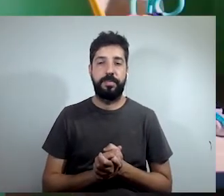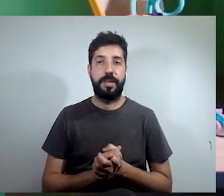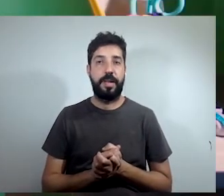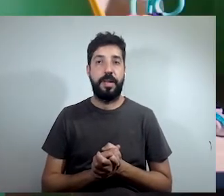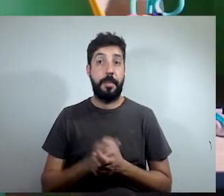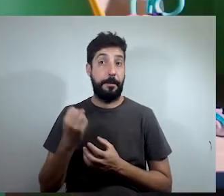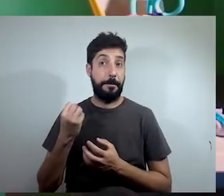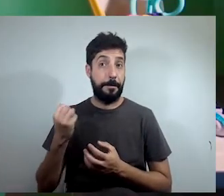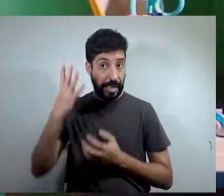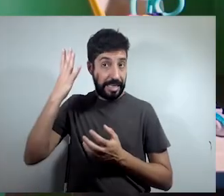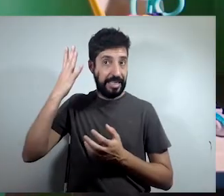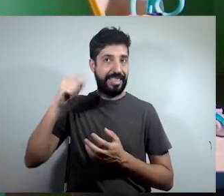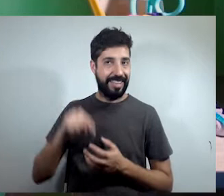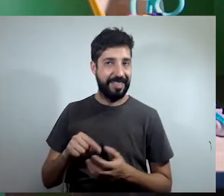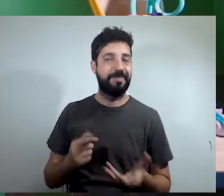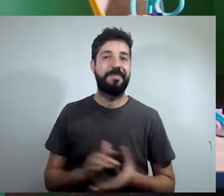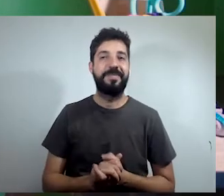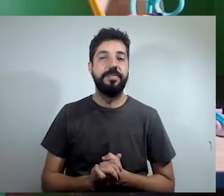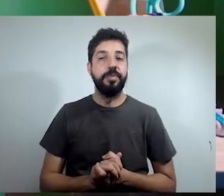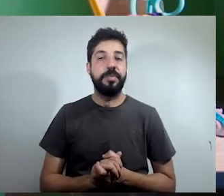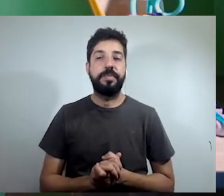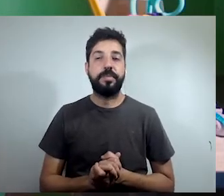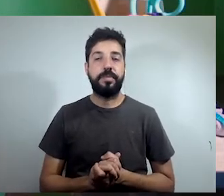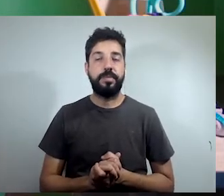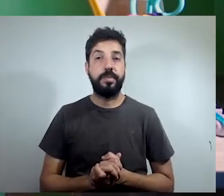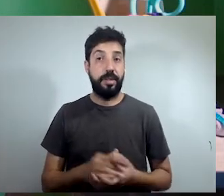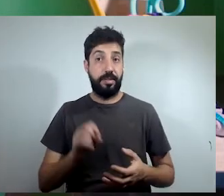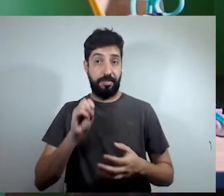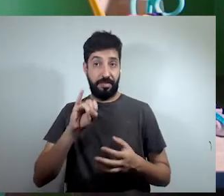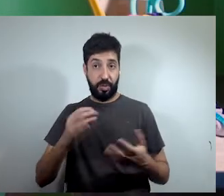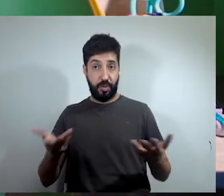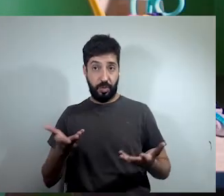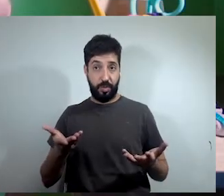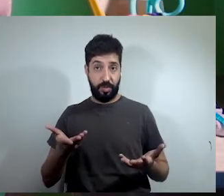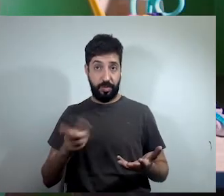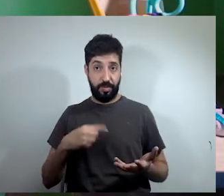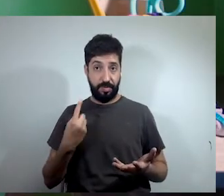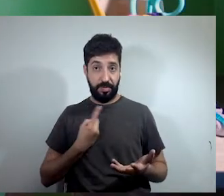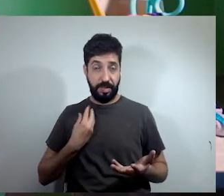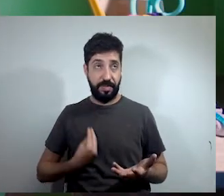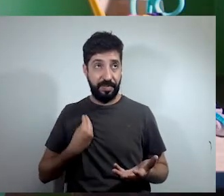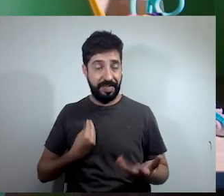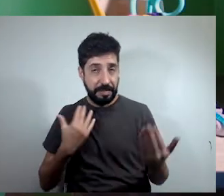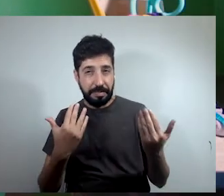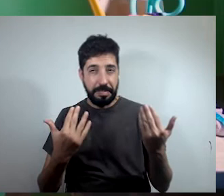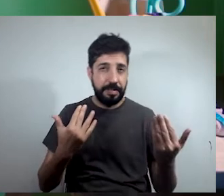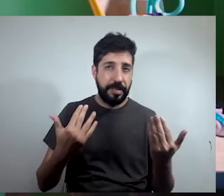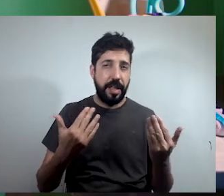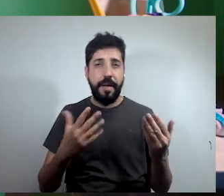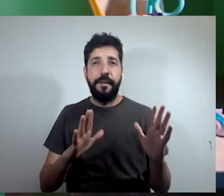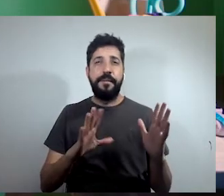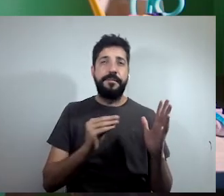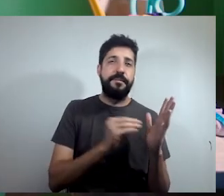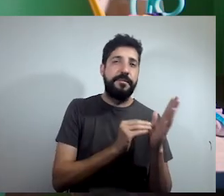Plim. É um plim isso. Então, se hoje a gente vive um paradigma entre a falta